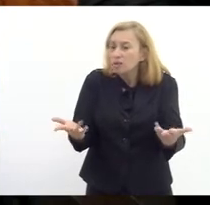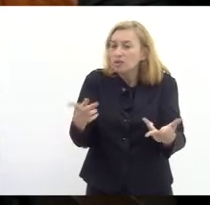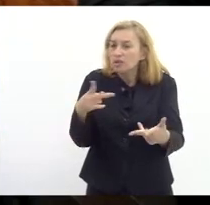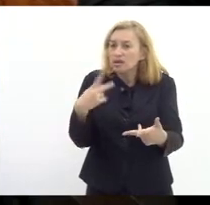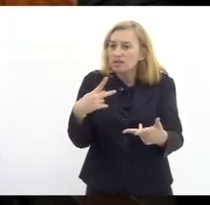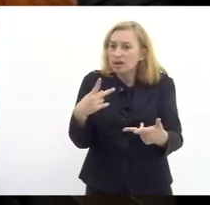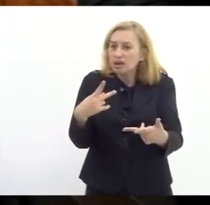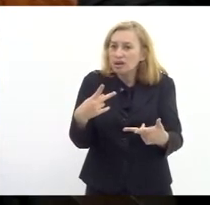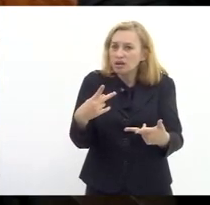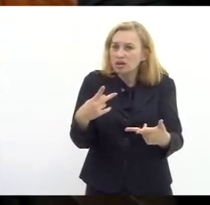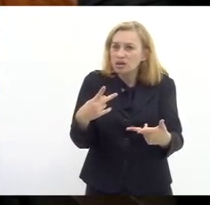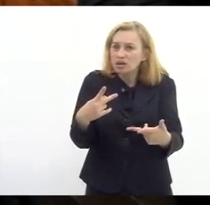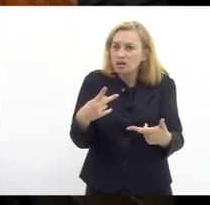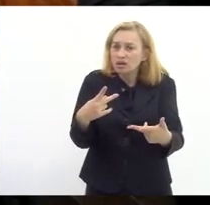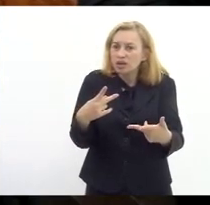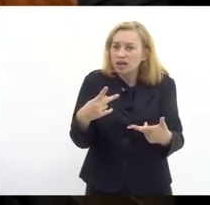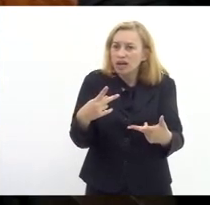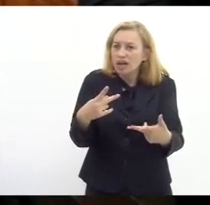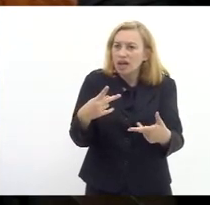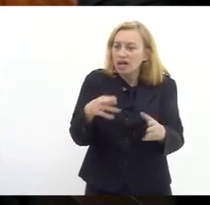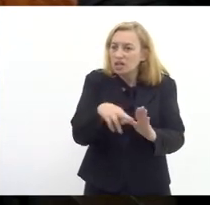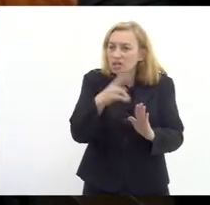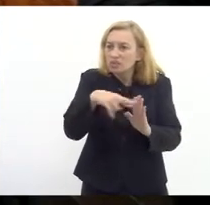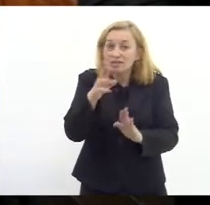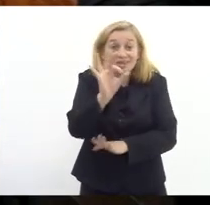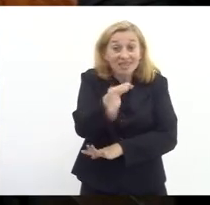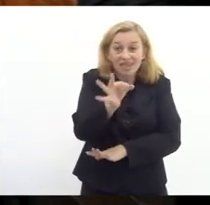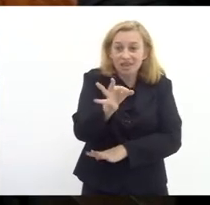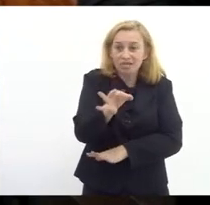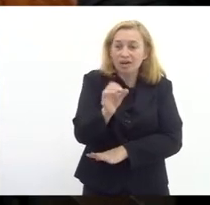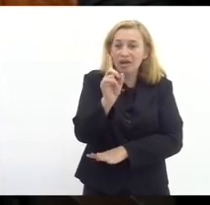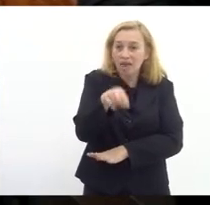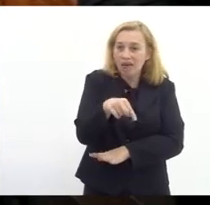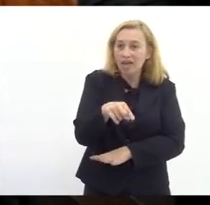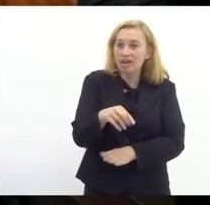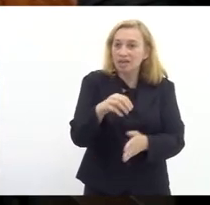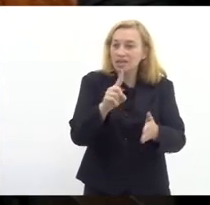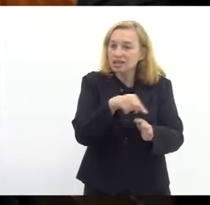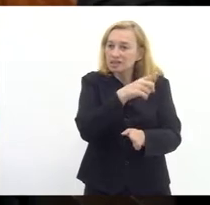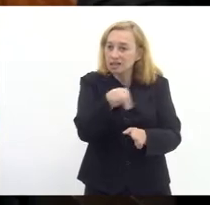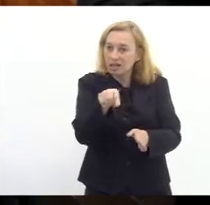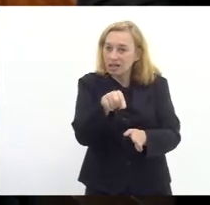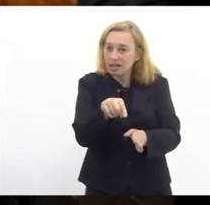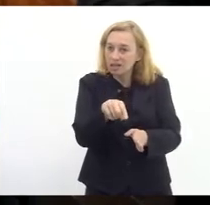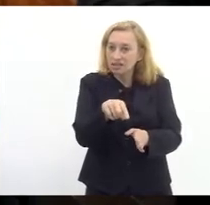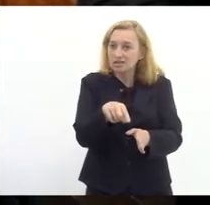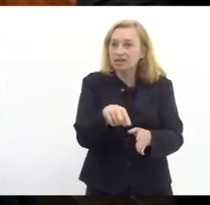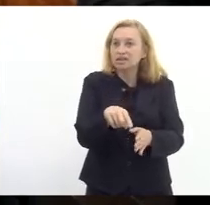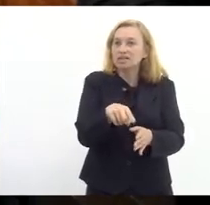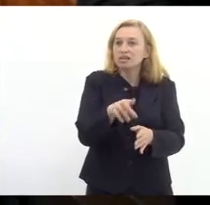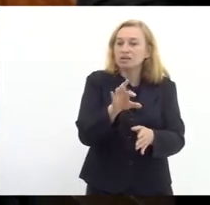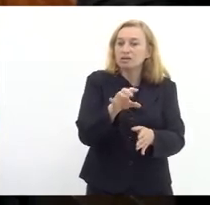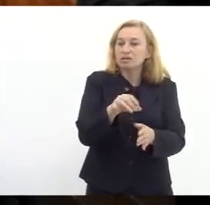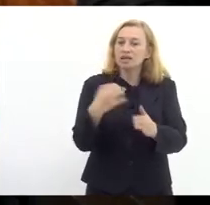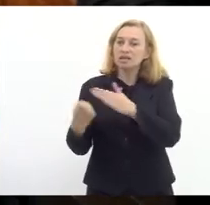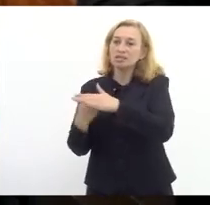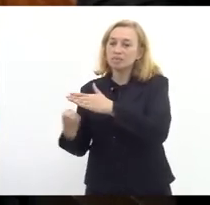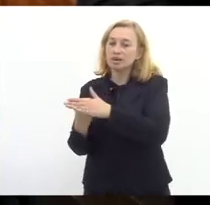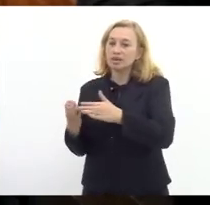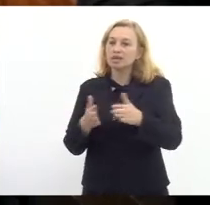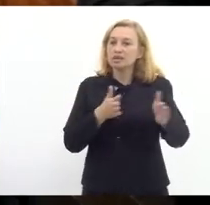da resolução é justamente esse, é desonerar as concessionárias neste momento